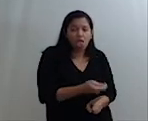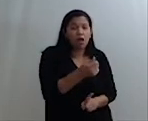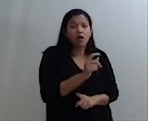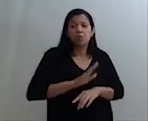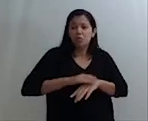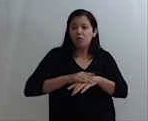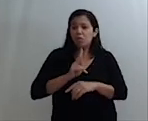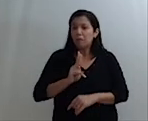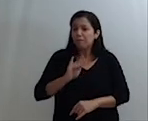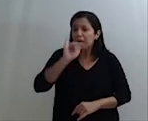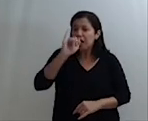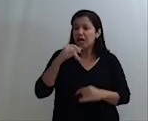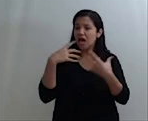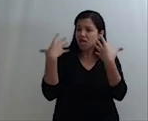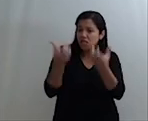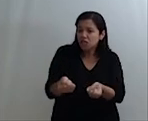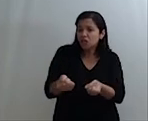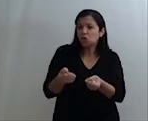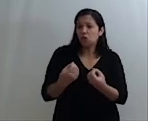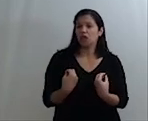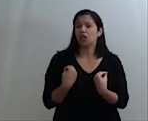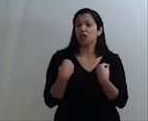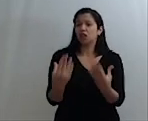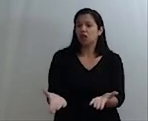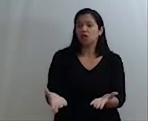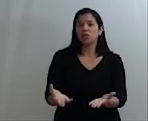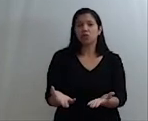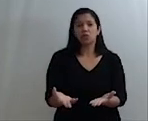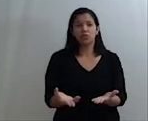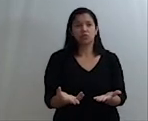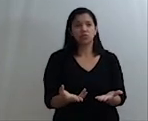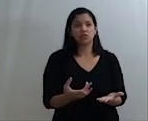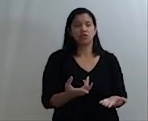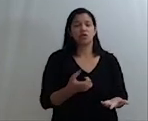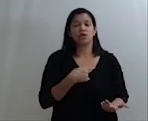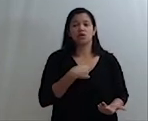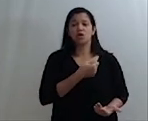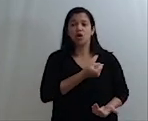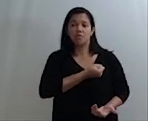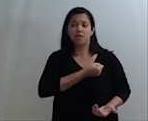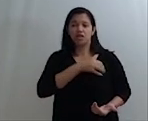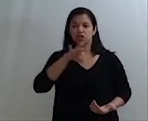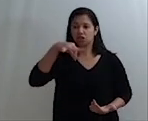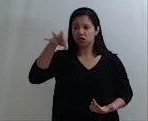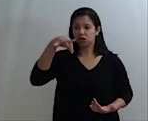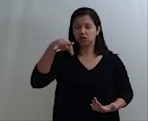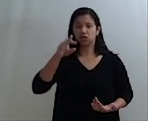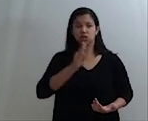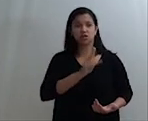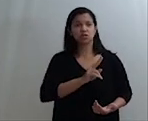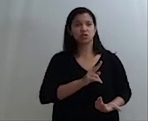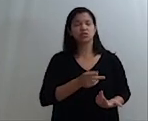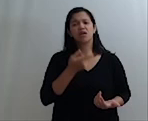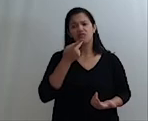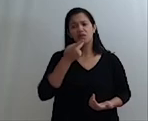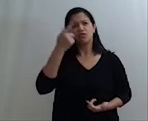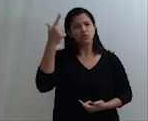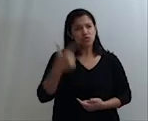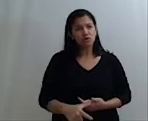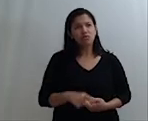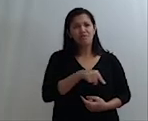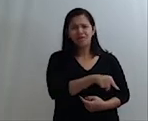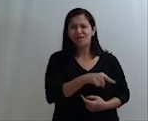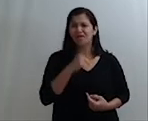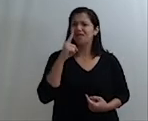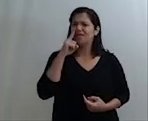avô fecha asas cita a página que está nos alos repito que que a gravidade é concreta